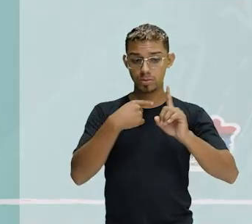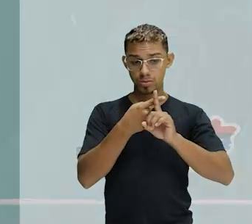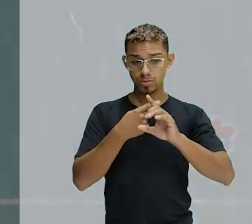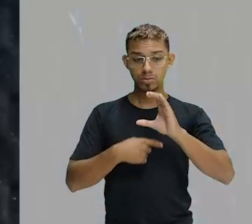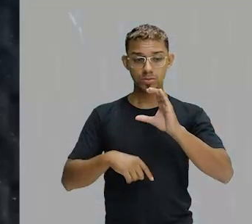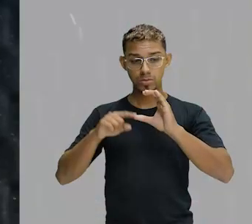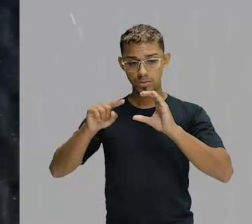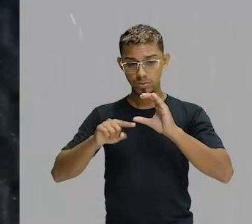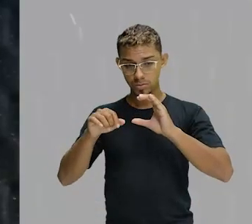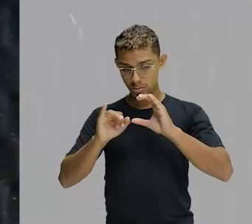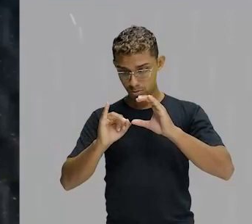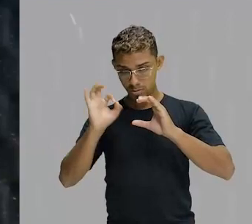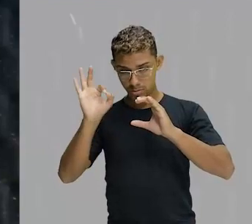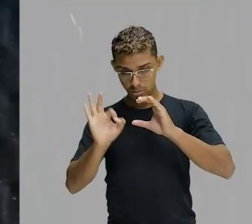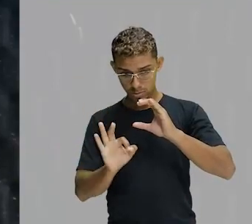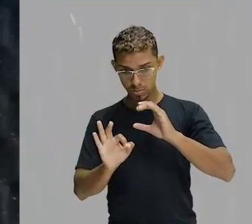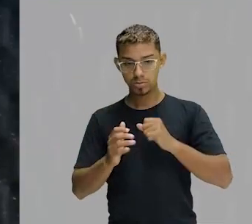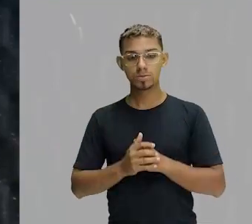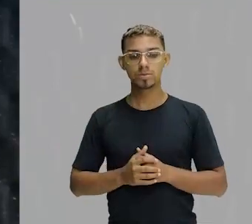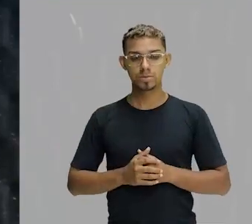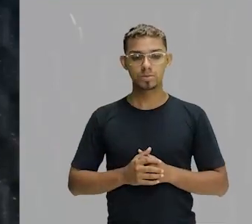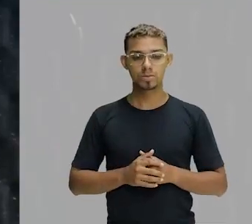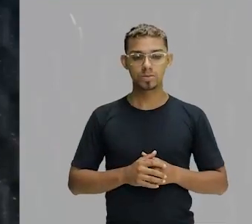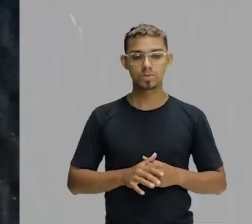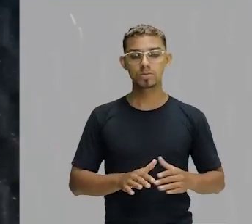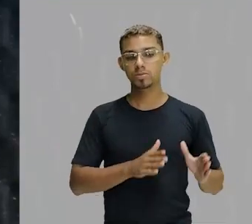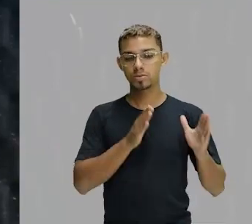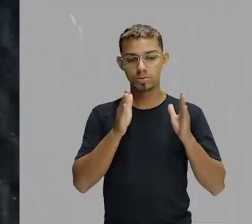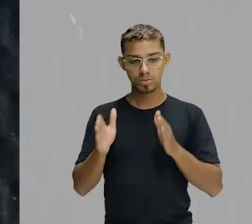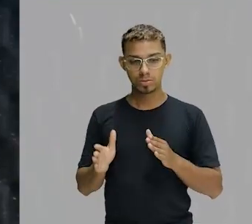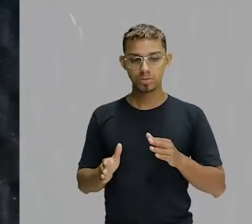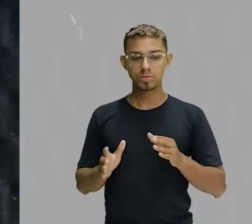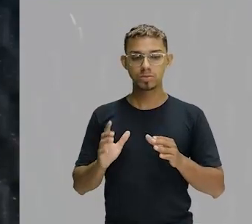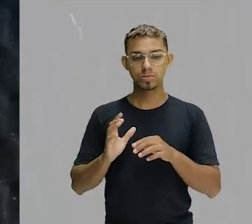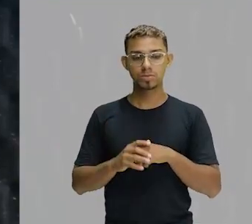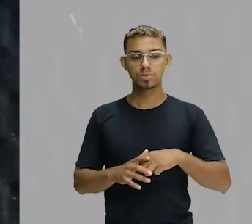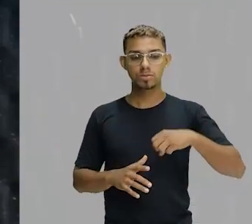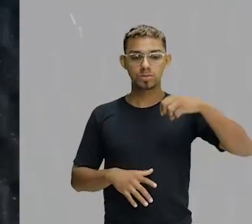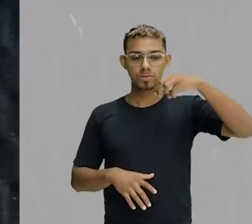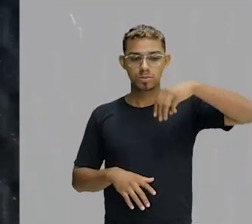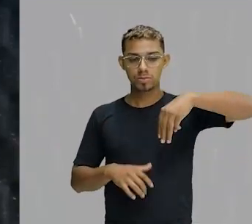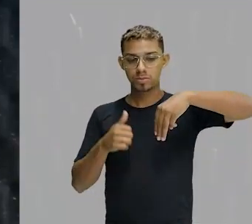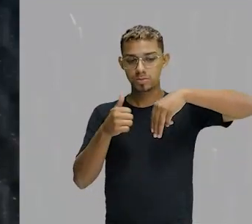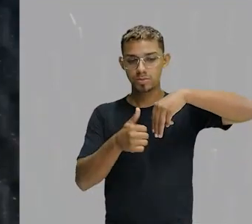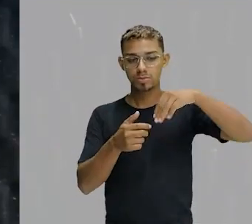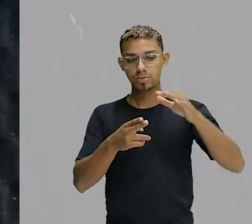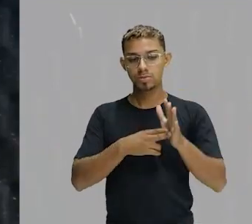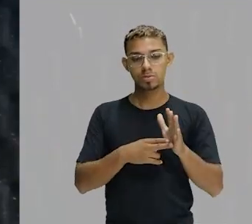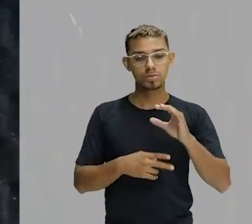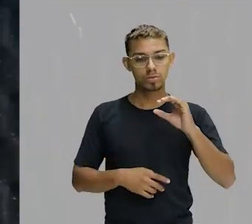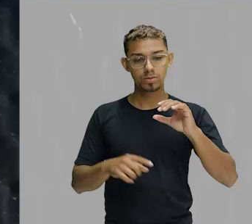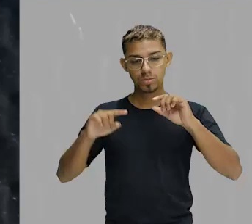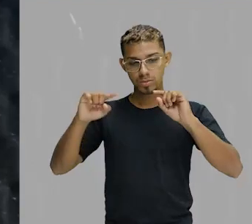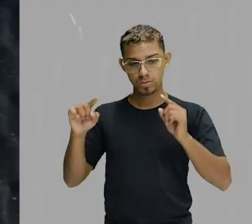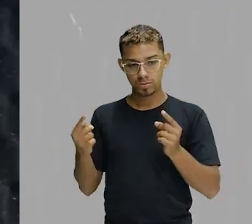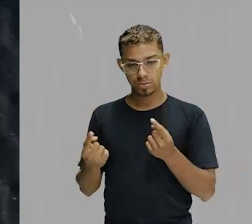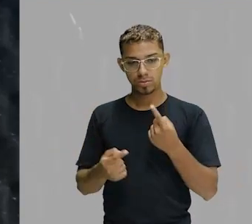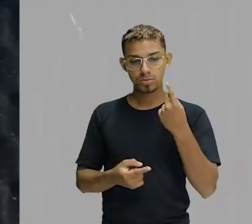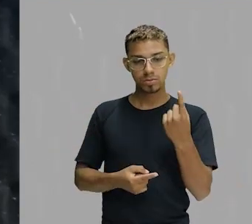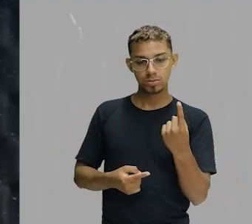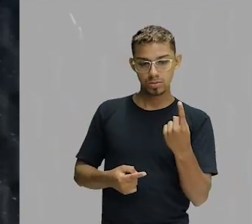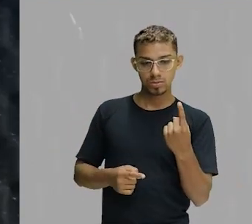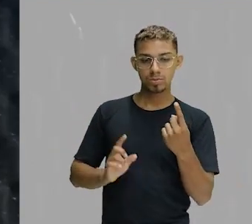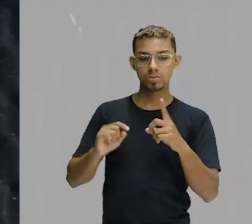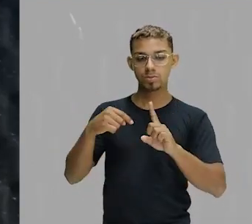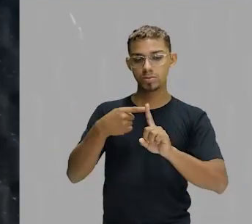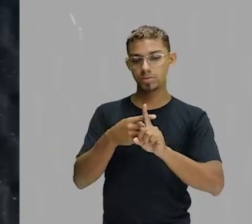à taxa, ao produto da taxa pelo capital. Ou seja, vou colocar esse C em evidência, o montante, após o primeiro período, vai